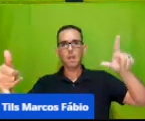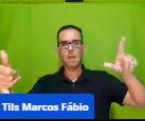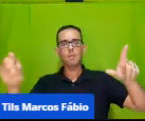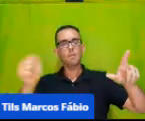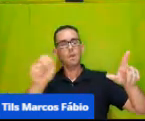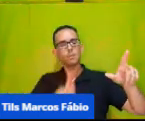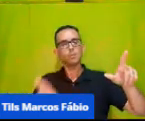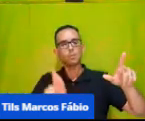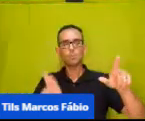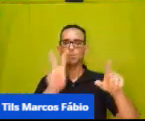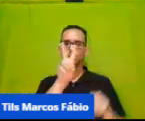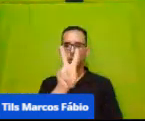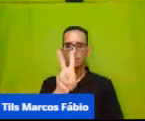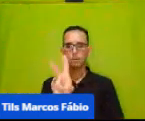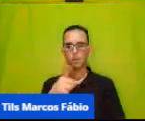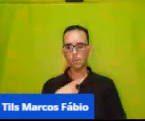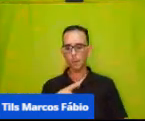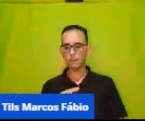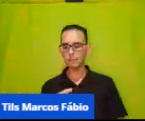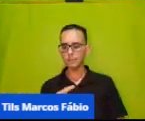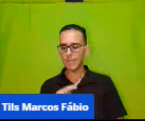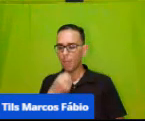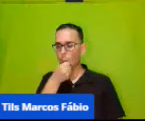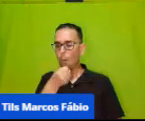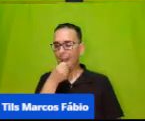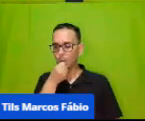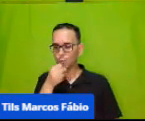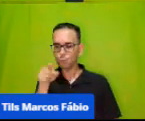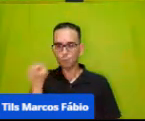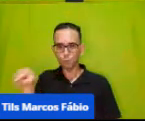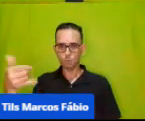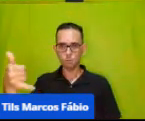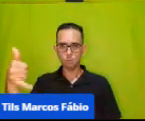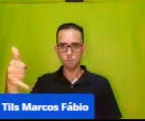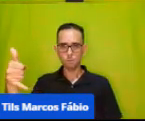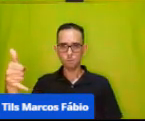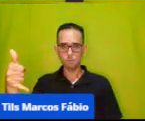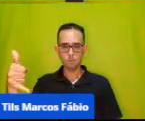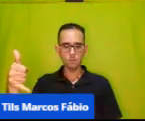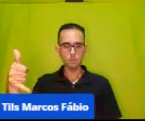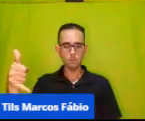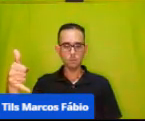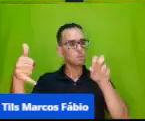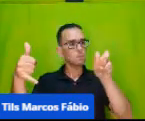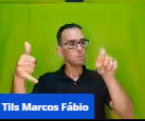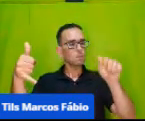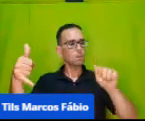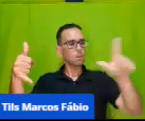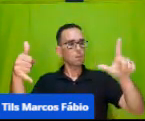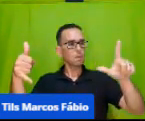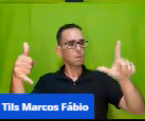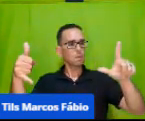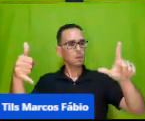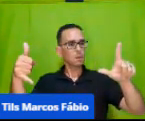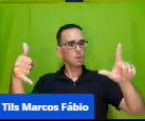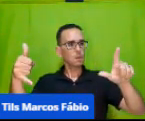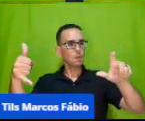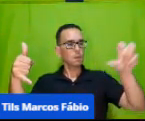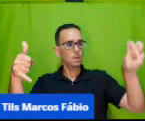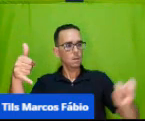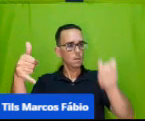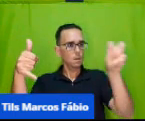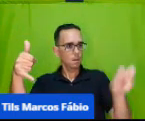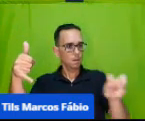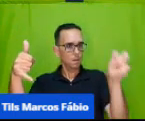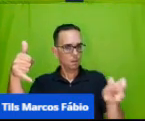instrumentos. Eu tenho o meu instrumento de áudio que está gravado no celular e tenho o meu instrumento de slide que está gravado lá no PowerPoint.